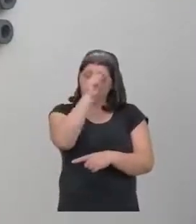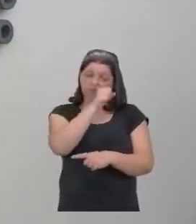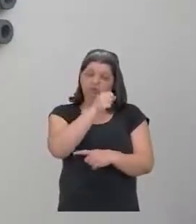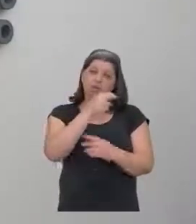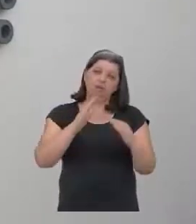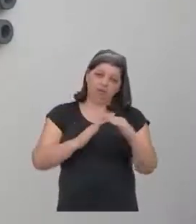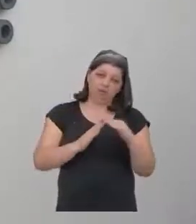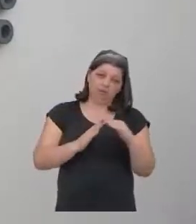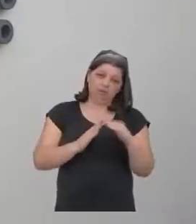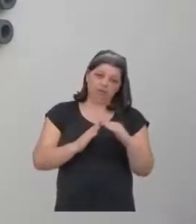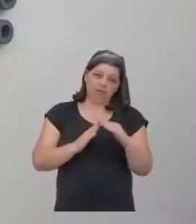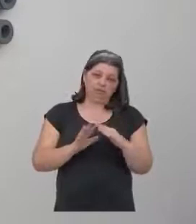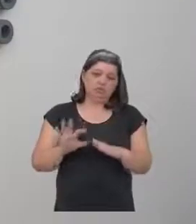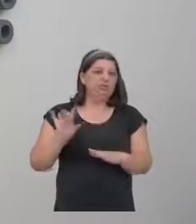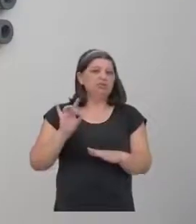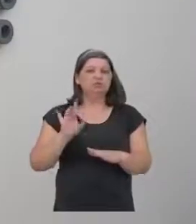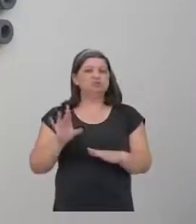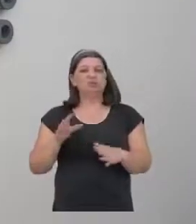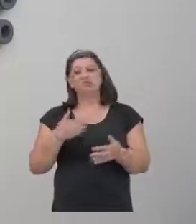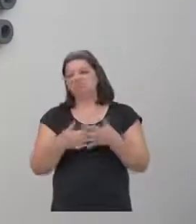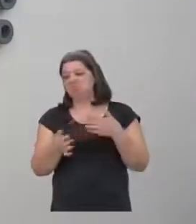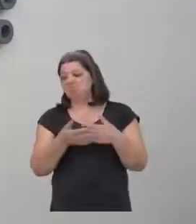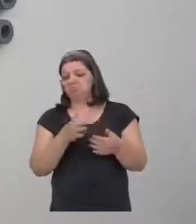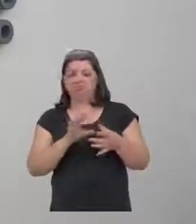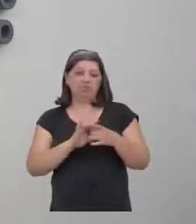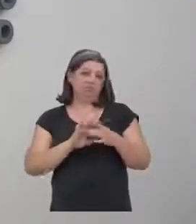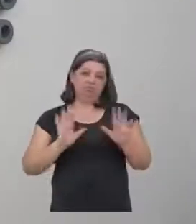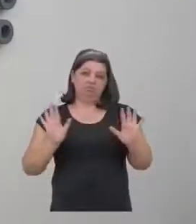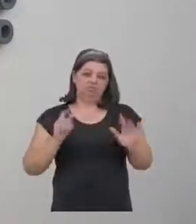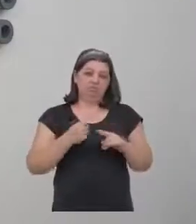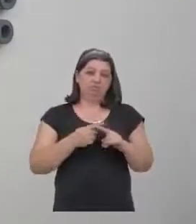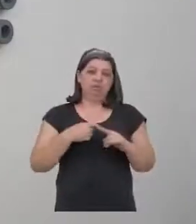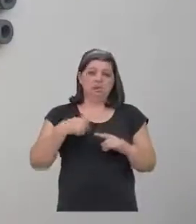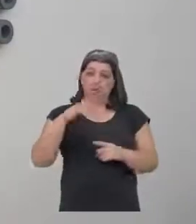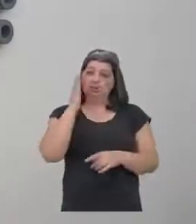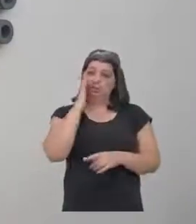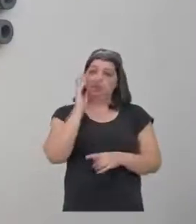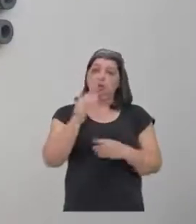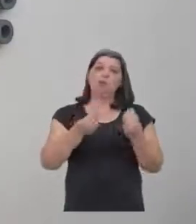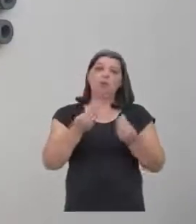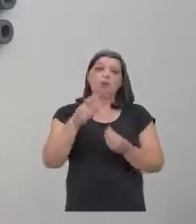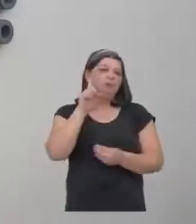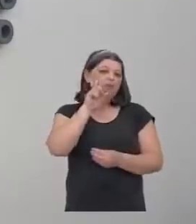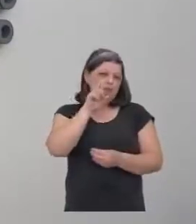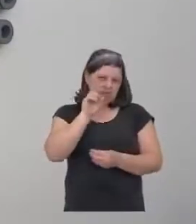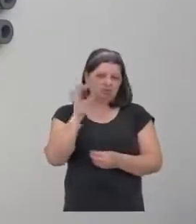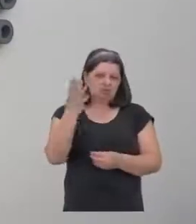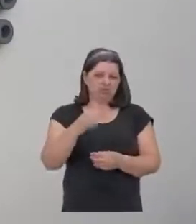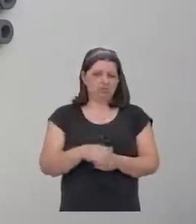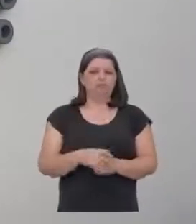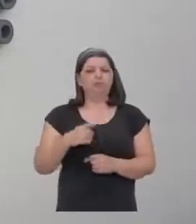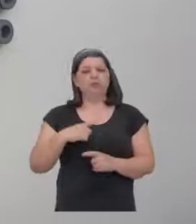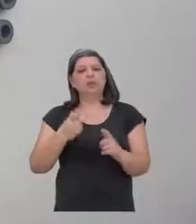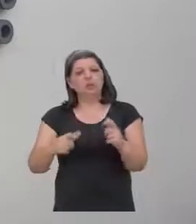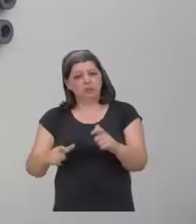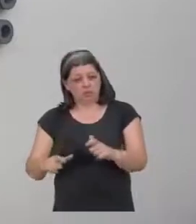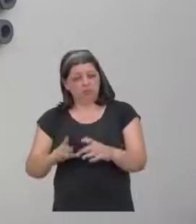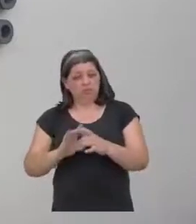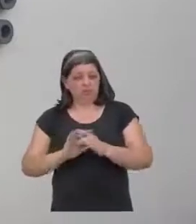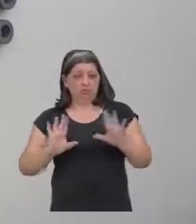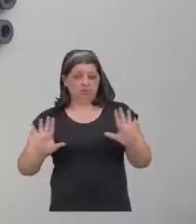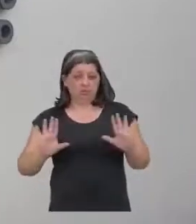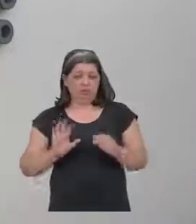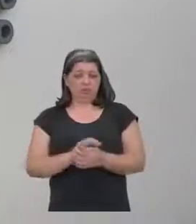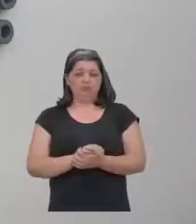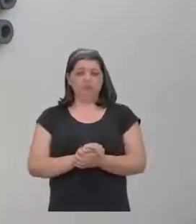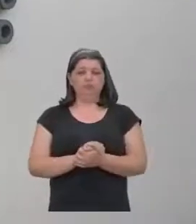coisa. Então não é solto assim. Eu estou dando o exemplo dos Estados Unidos porque eu sei como é que funciona um pouquinho lá, né? Tem nos lugares que são permitidos, o